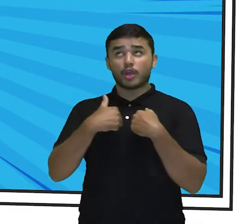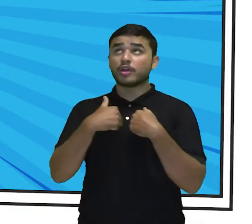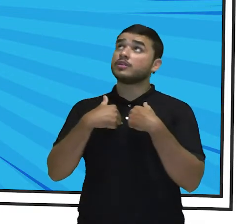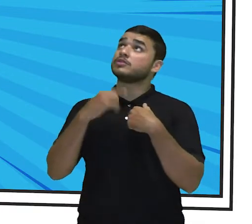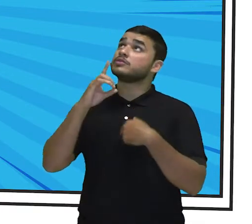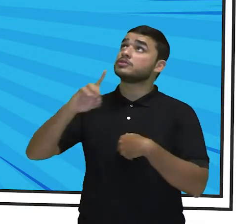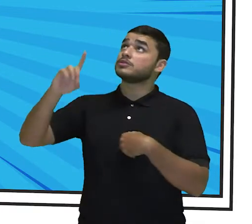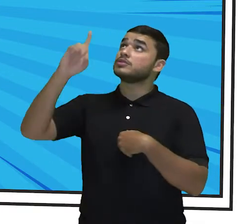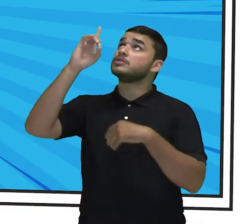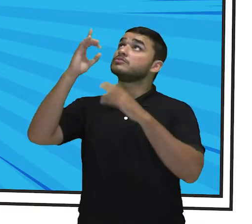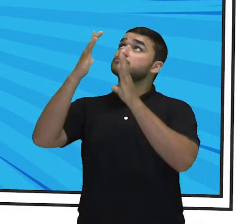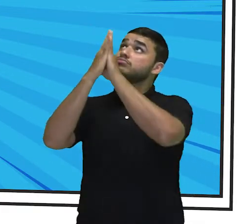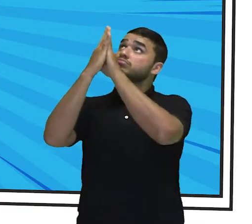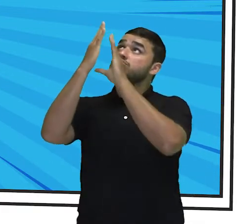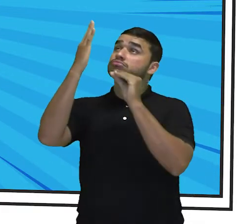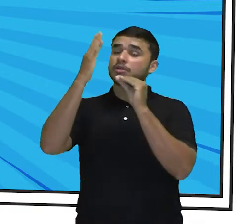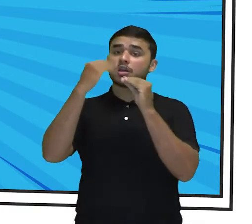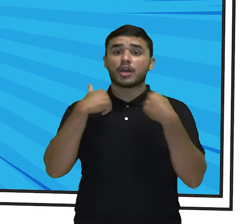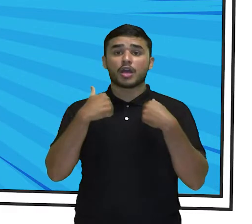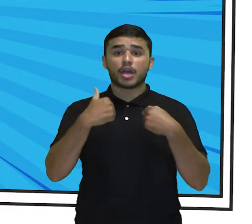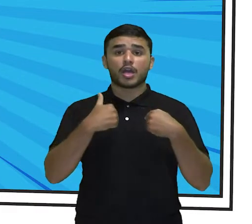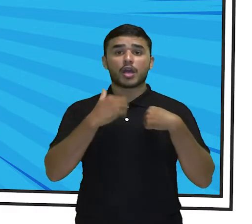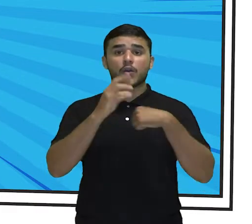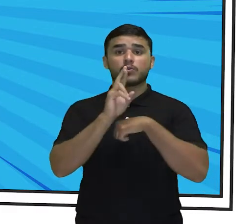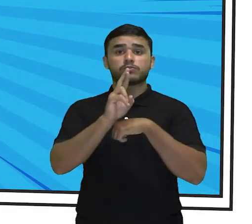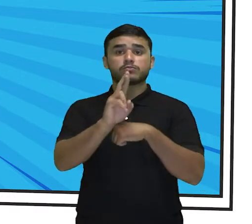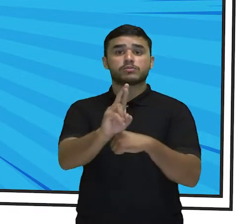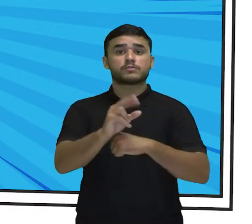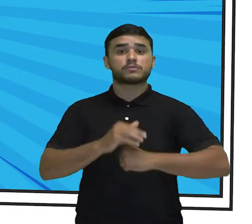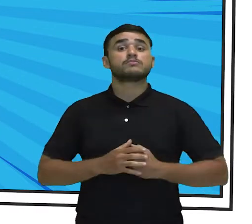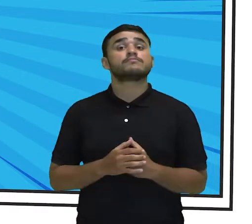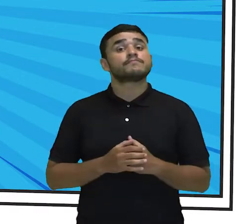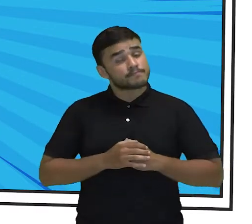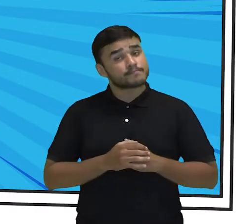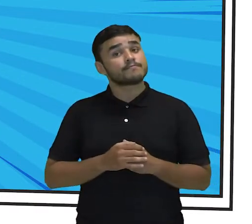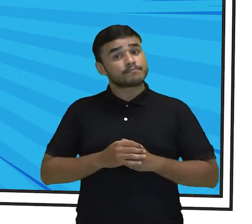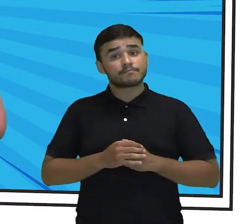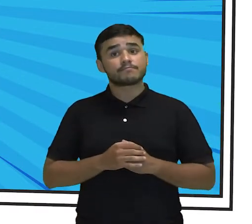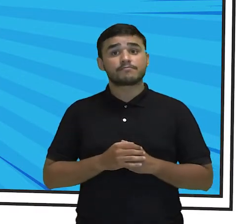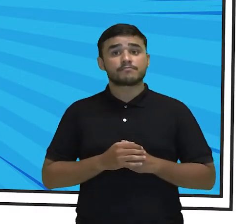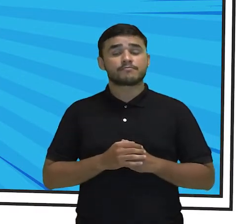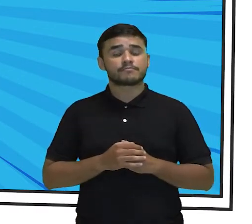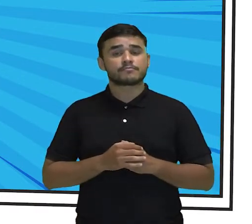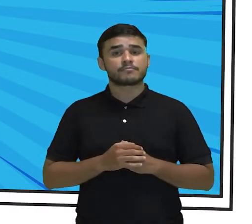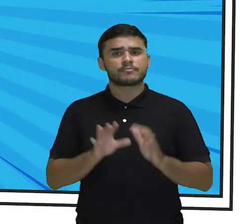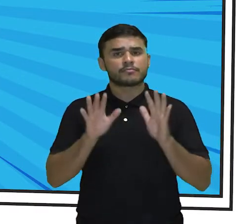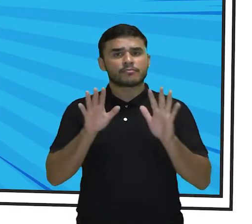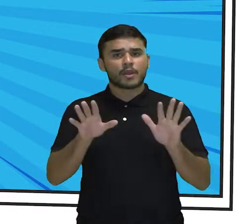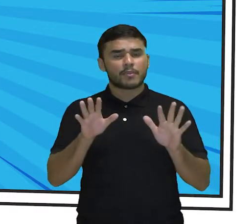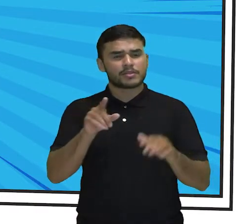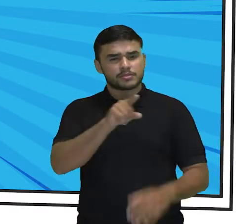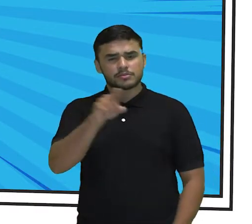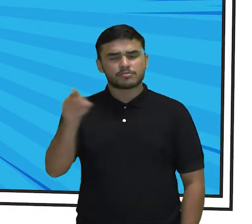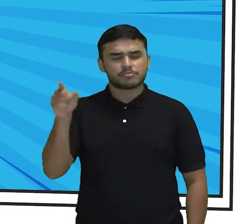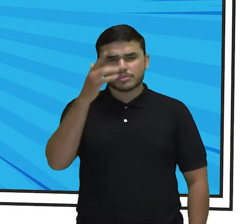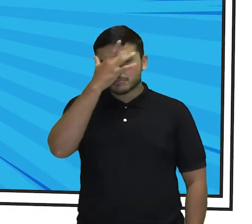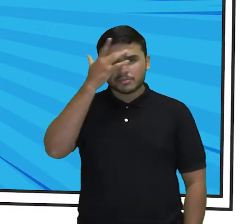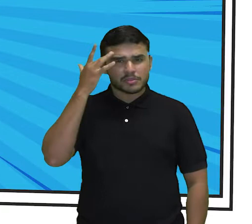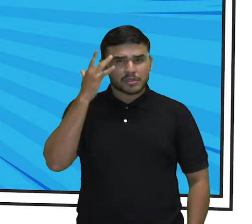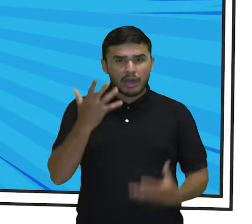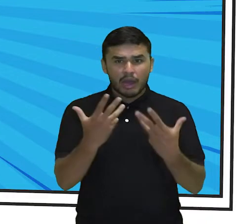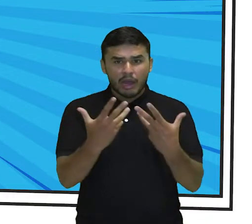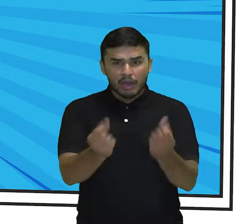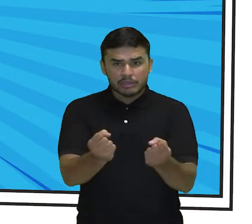todo dia, meu filho. Eu sou um representante de Deus. Só que as pessoas cansam, né? Elas cansam de